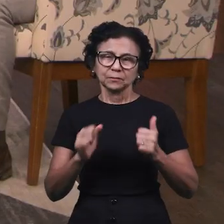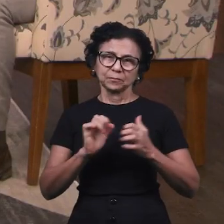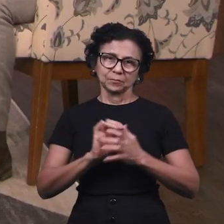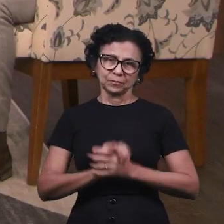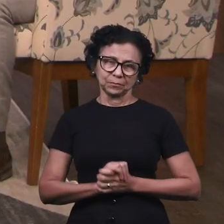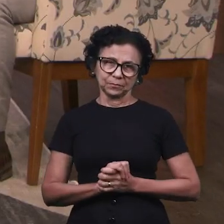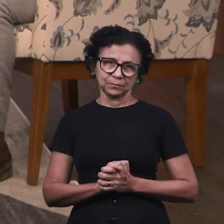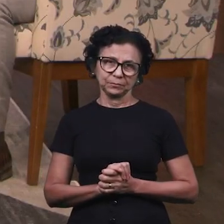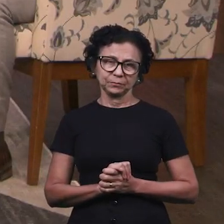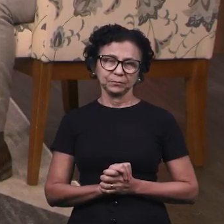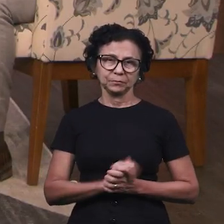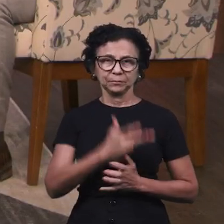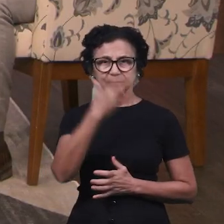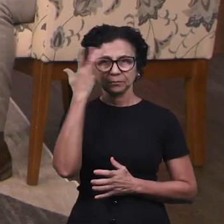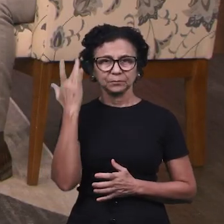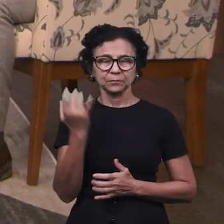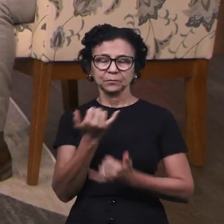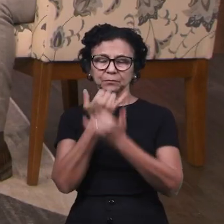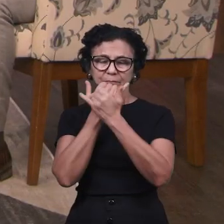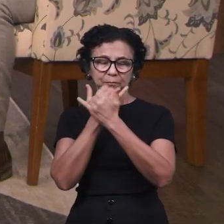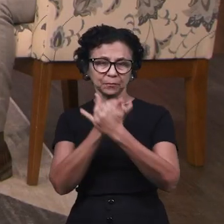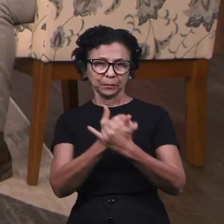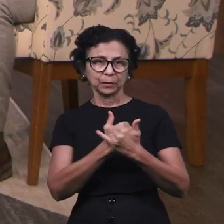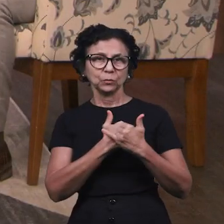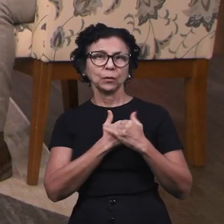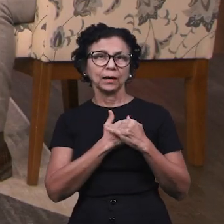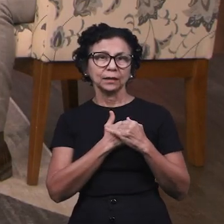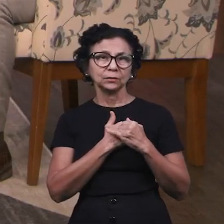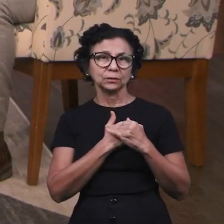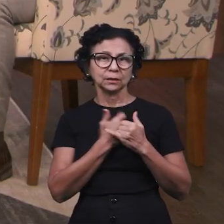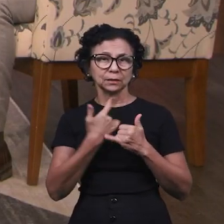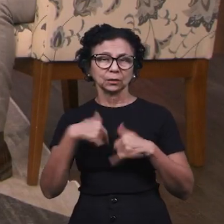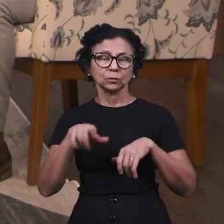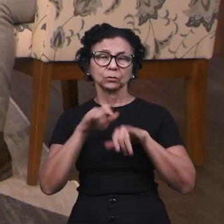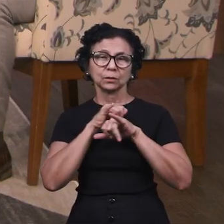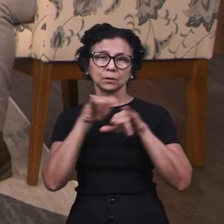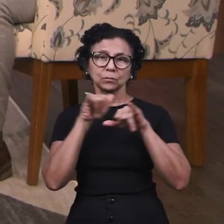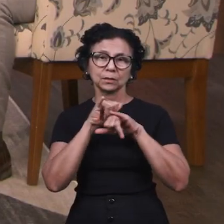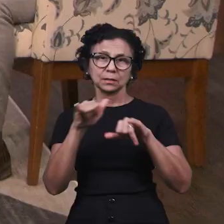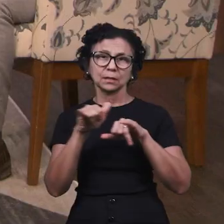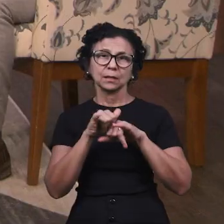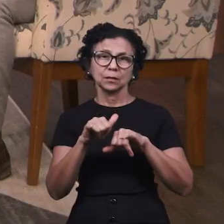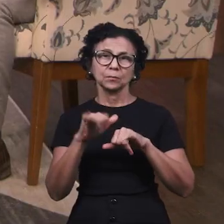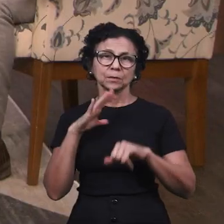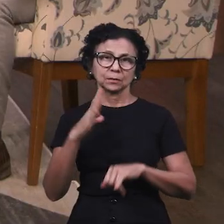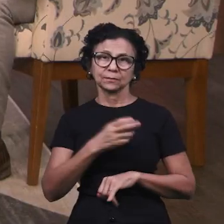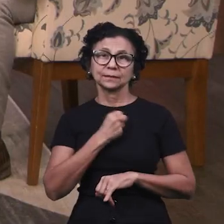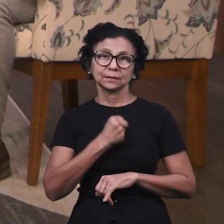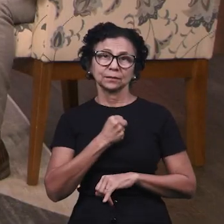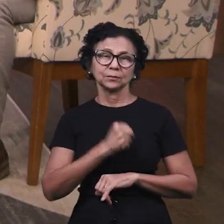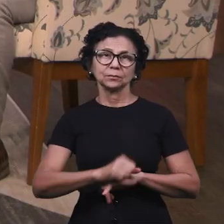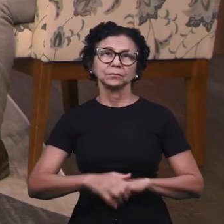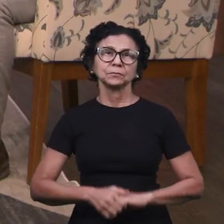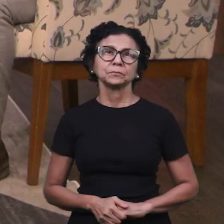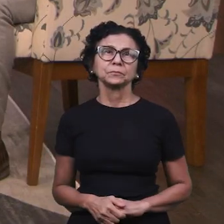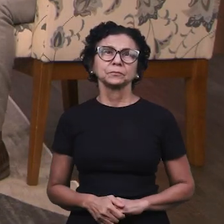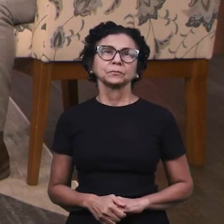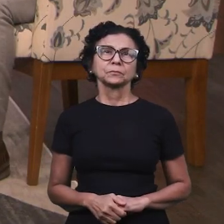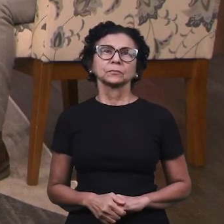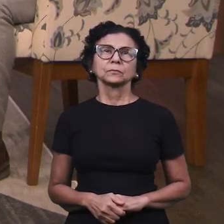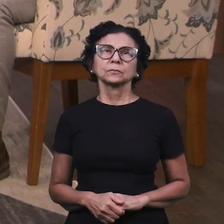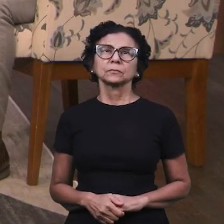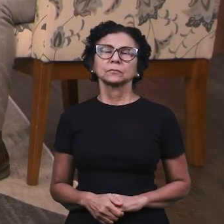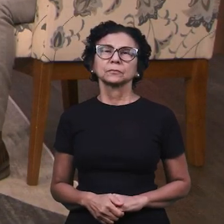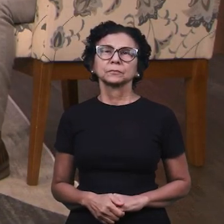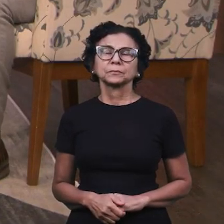Essa é a maravilha daquele que teve o encontro, que teve o perdão, pastor. Exato. Nós levamos as boas novas. Exato. E foi essa notícia que